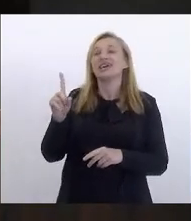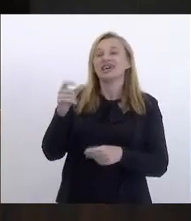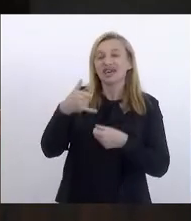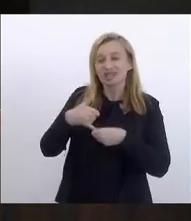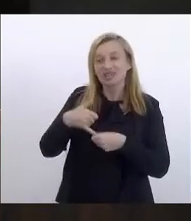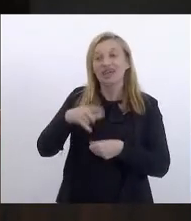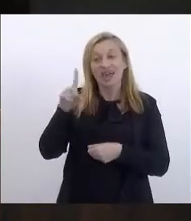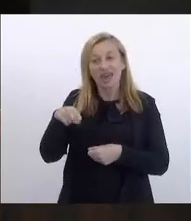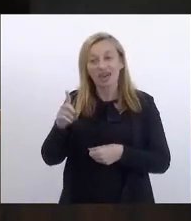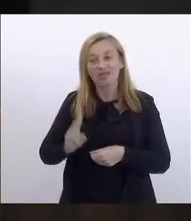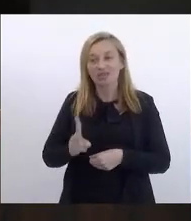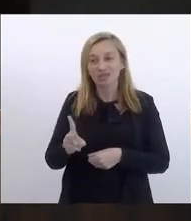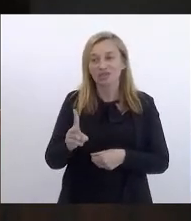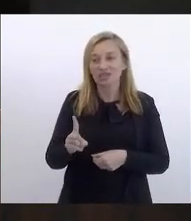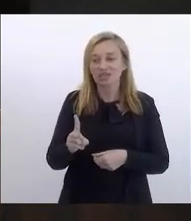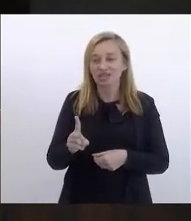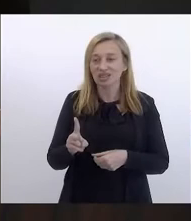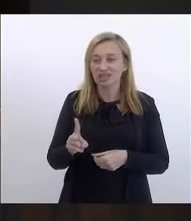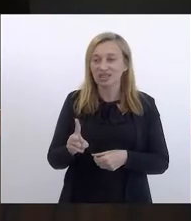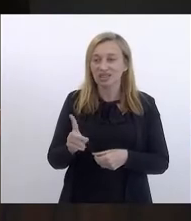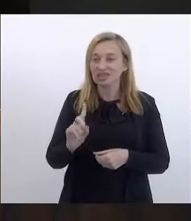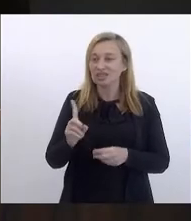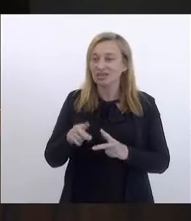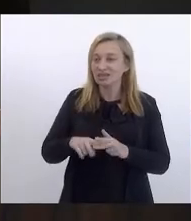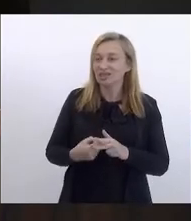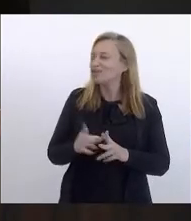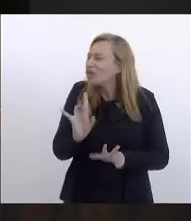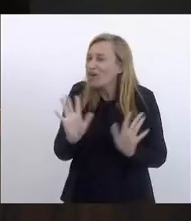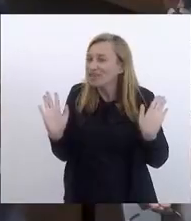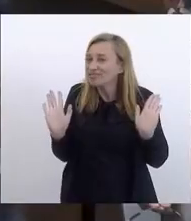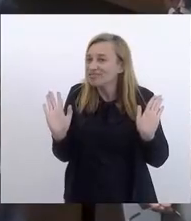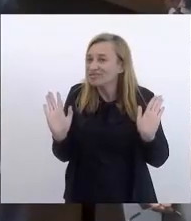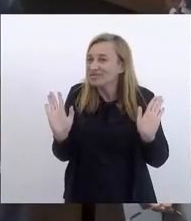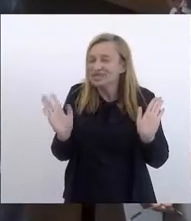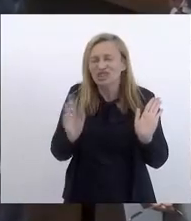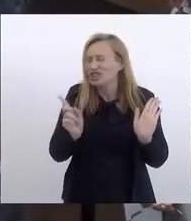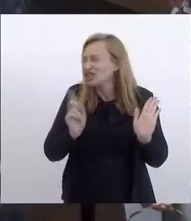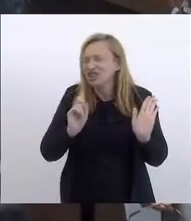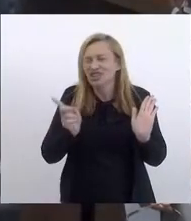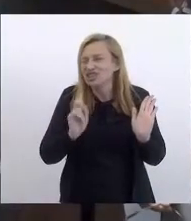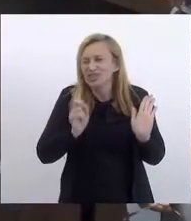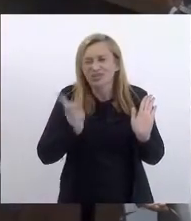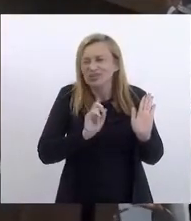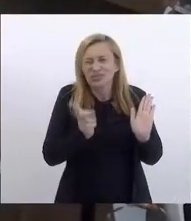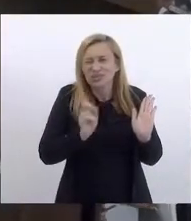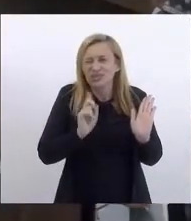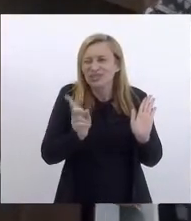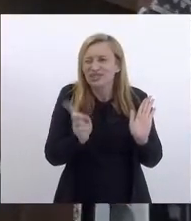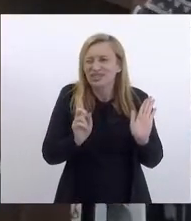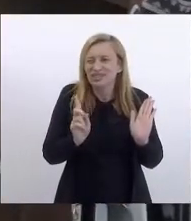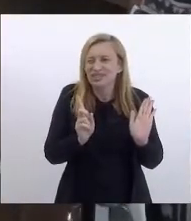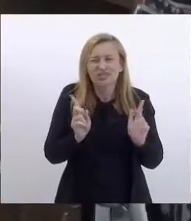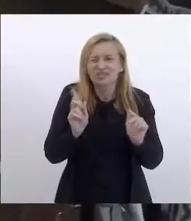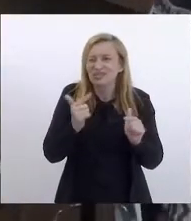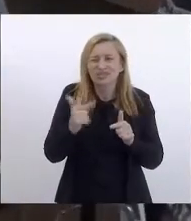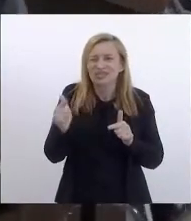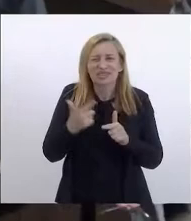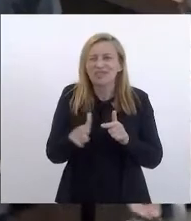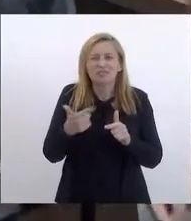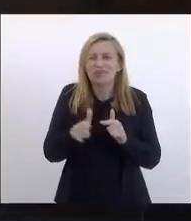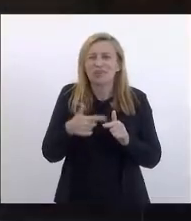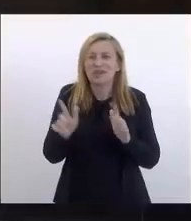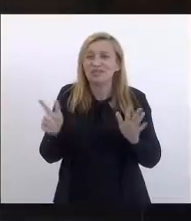excelência mantido artificialmente sem correção só isso não é só é momento não tem problema está tudo registrado